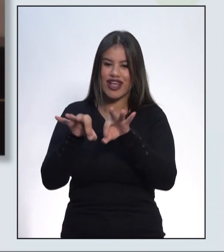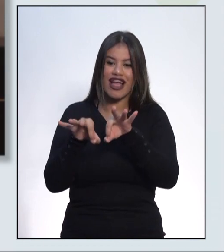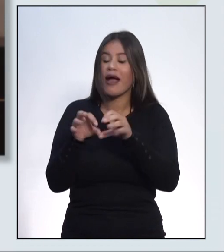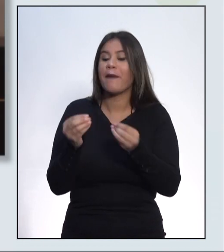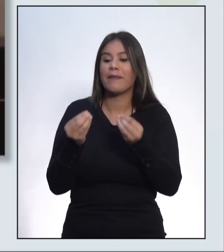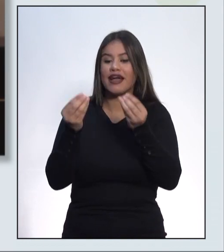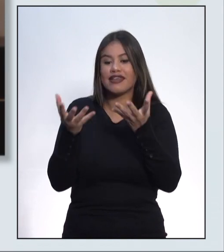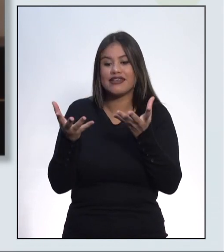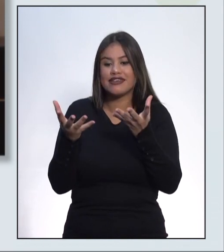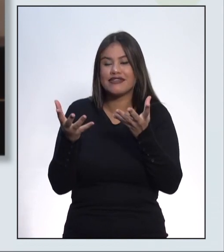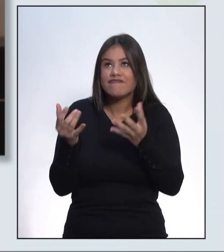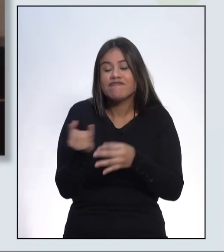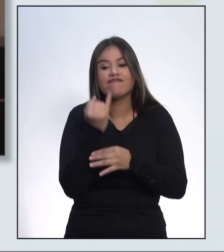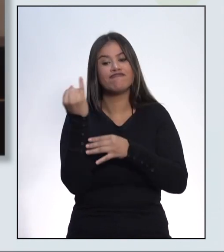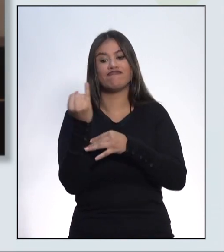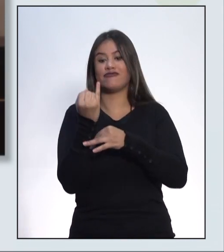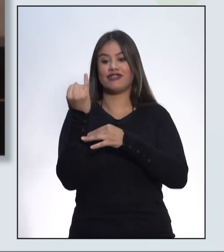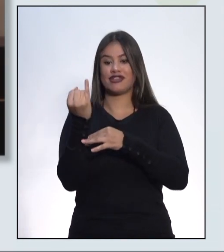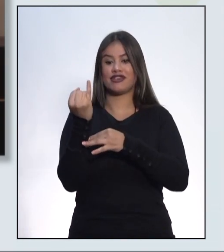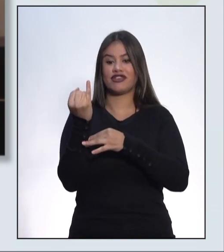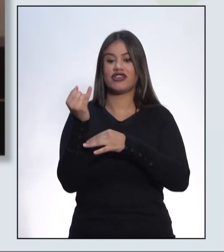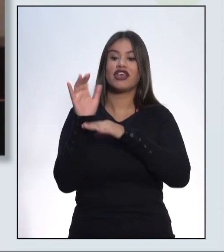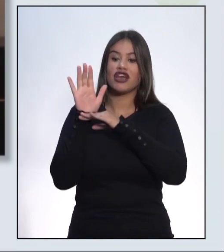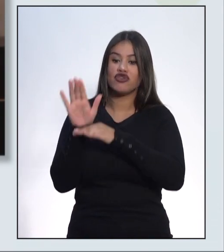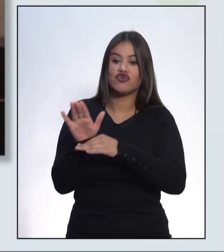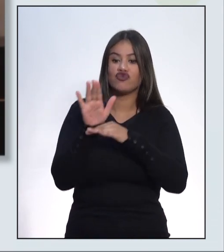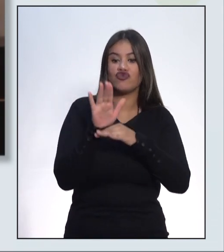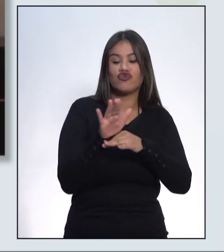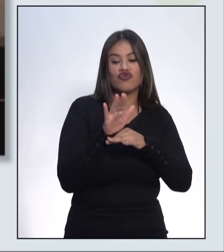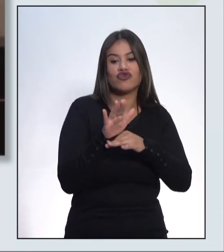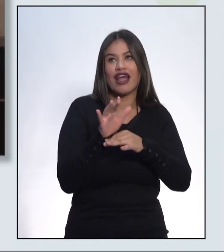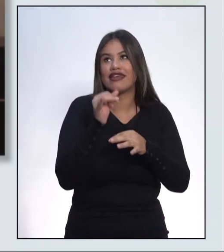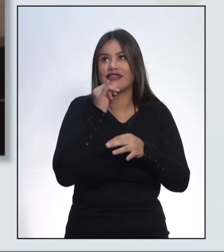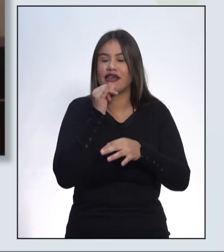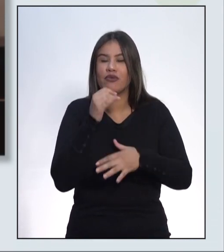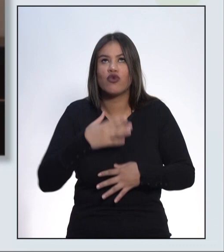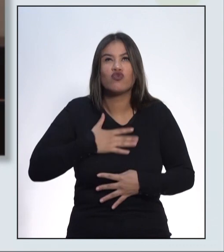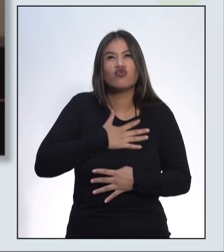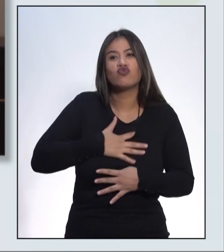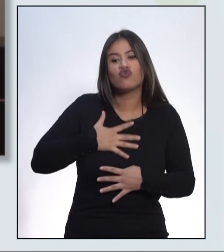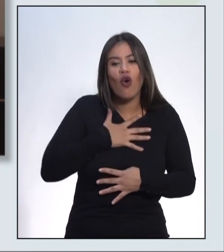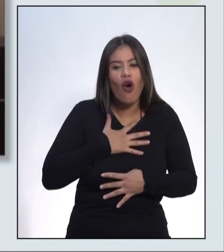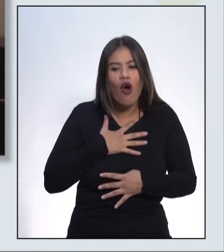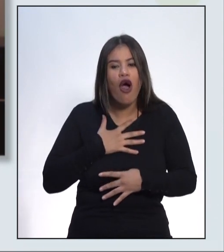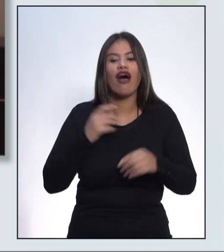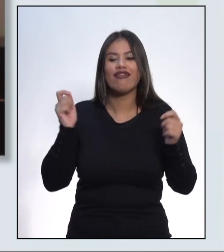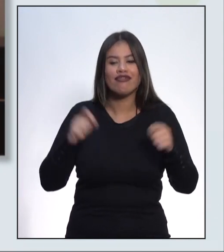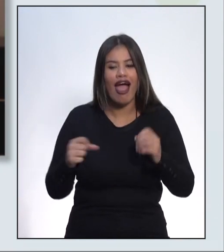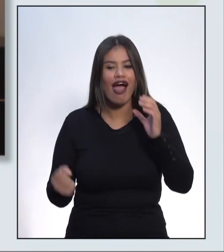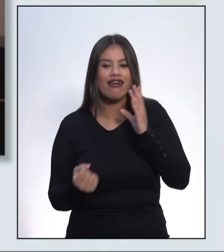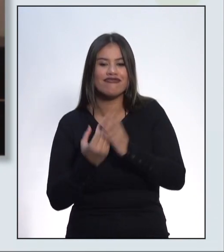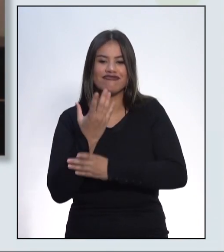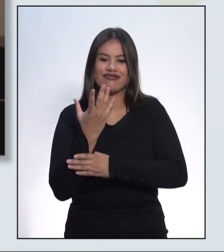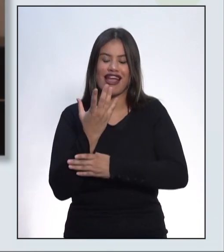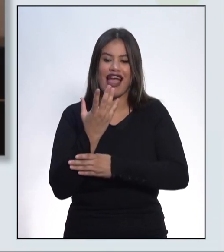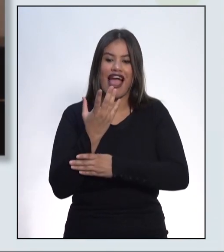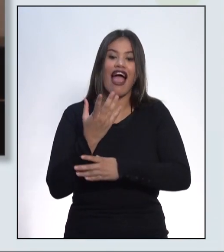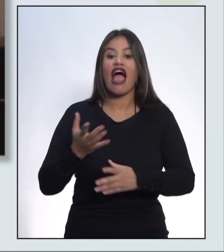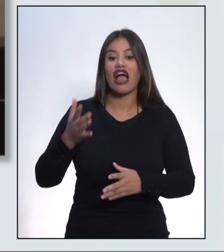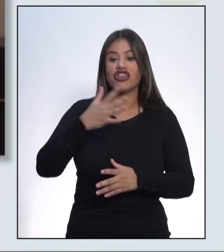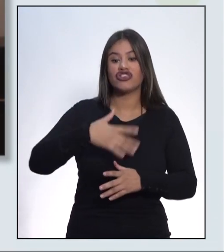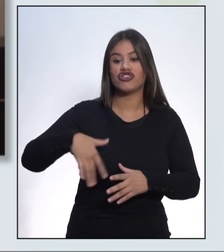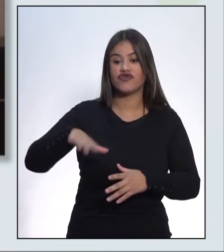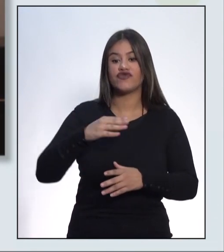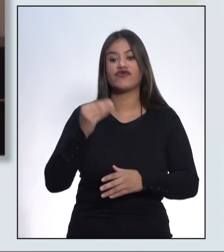relevantes, ou seja, que conversem com aquilo que vocês gostam de fazer e de criar. A gente vai usar uma abordagem chamada